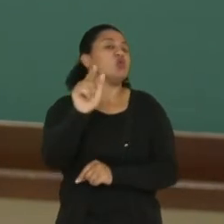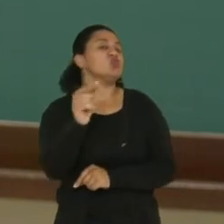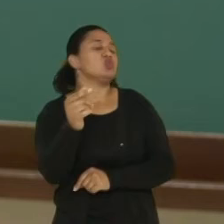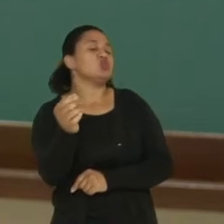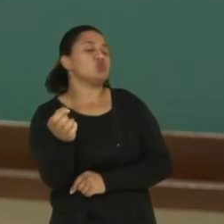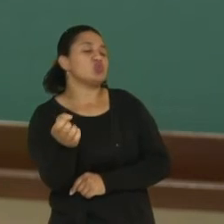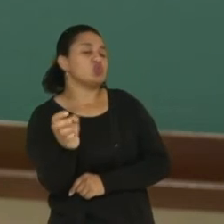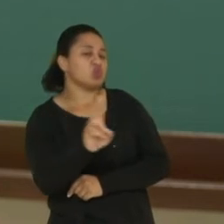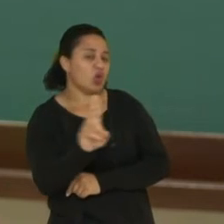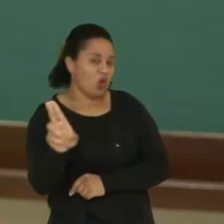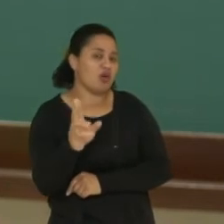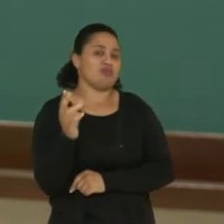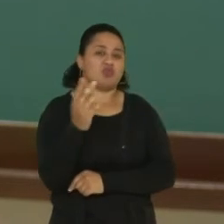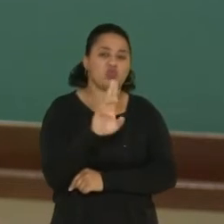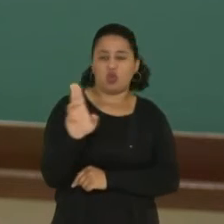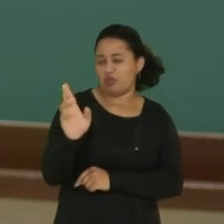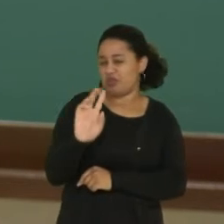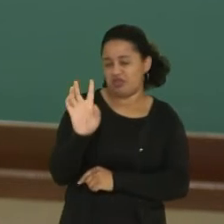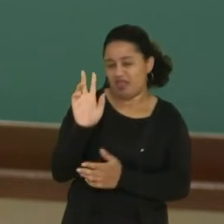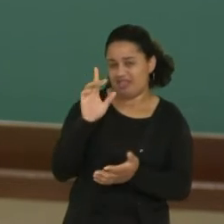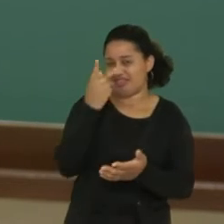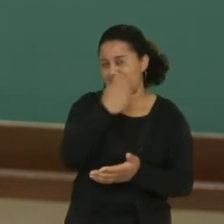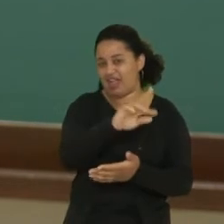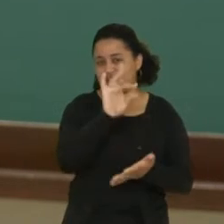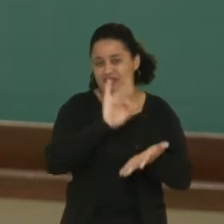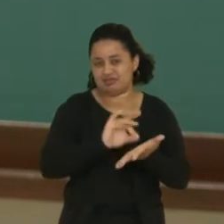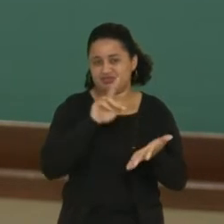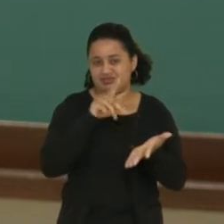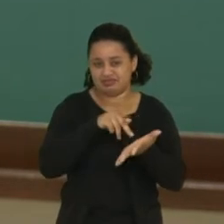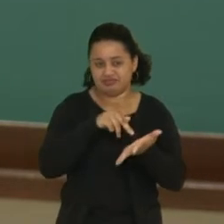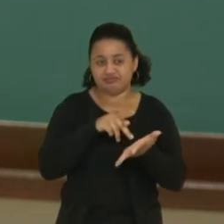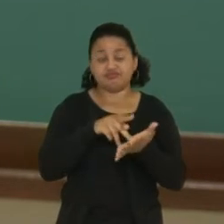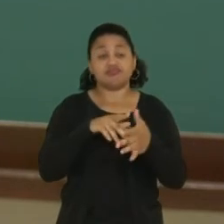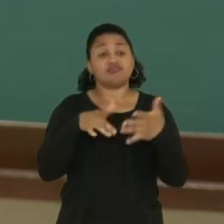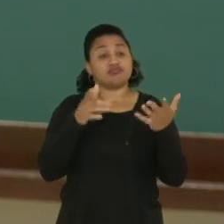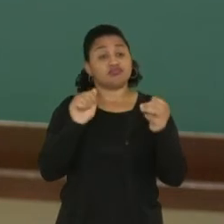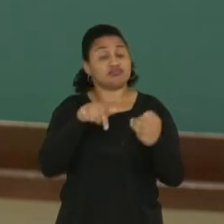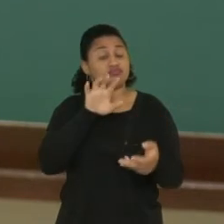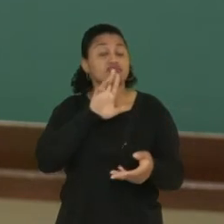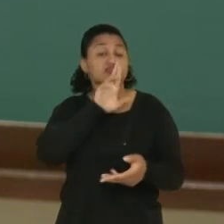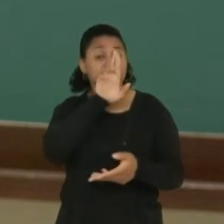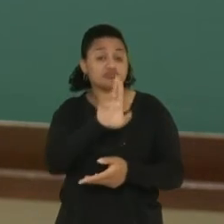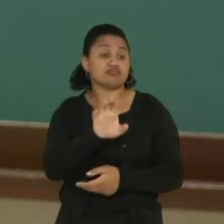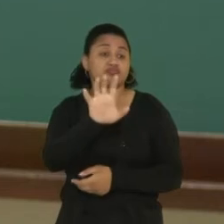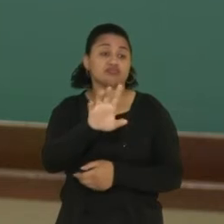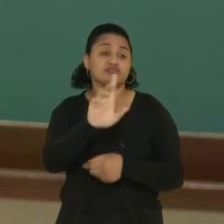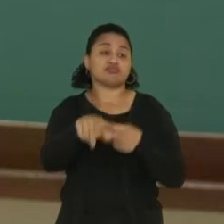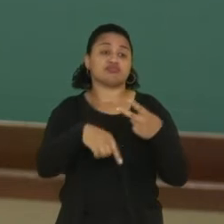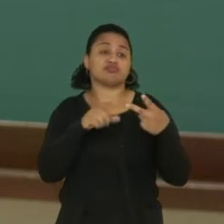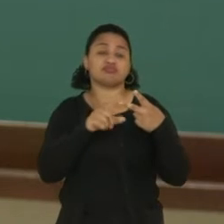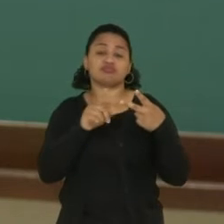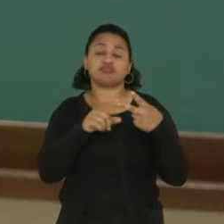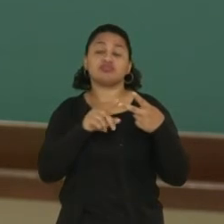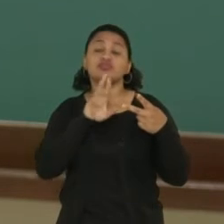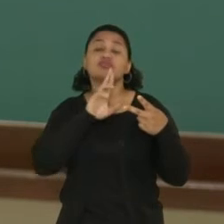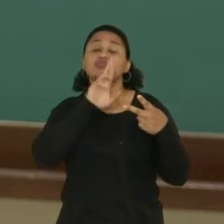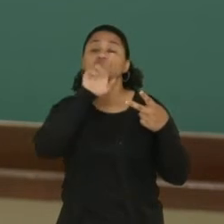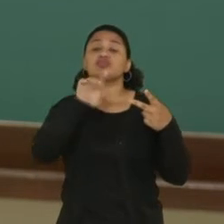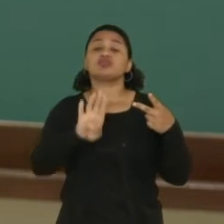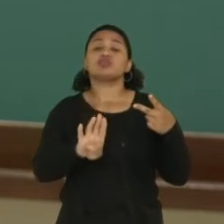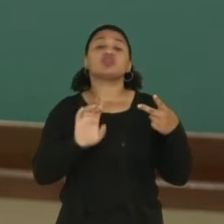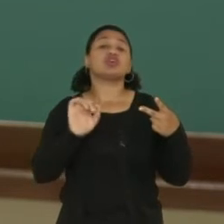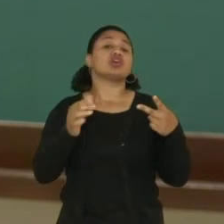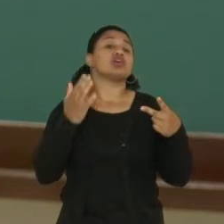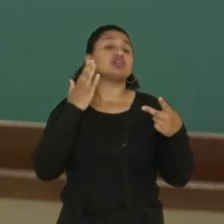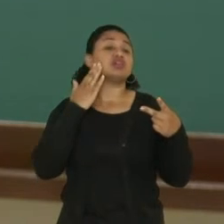muitos dados. Então, sintetizando, eu poderia ter escrito desta maneira. Na B, eu quero saber,